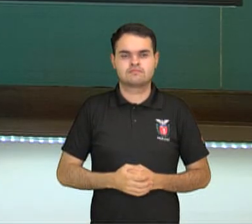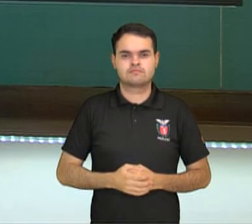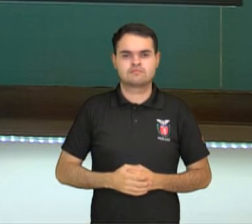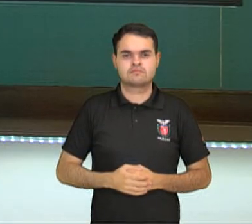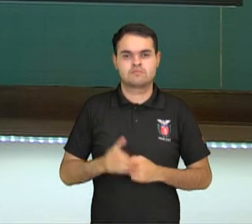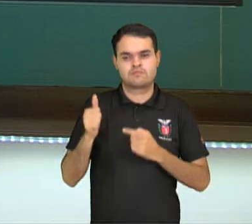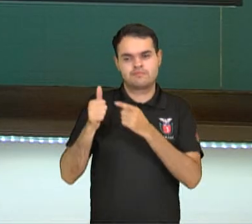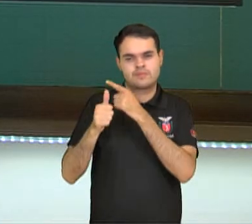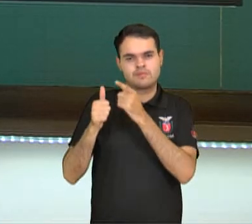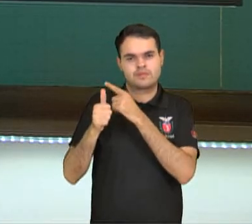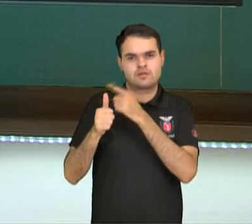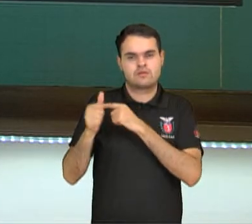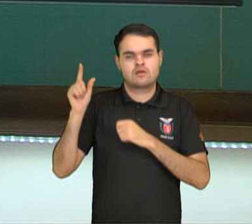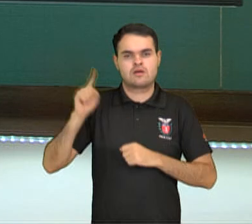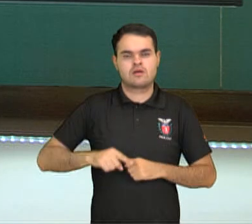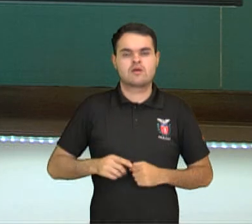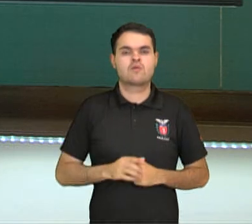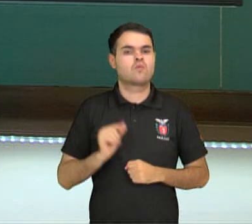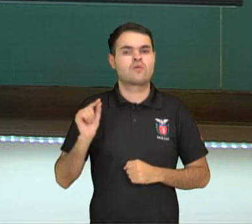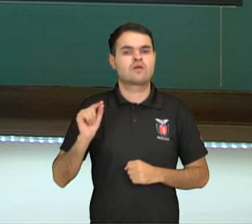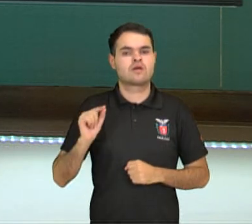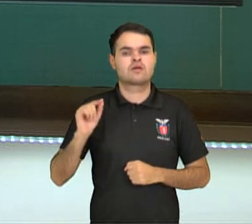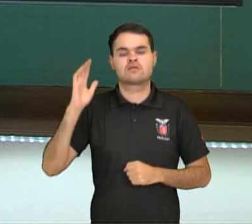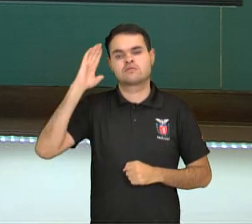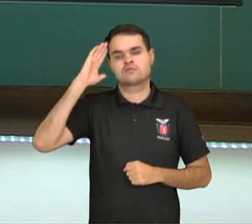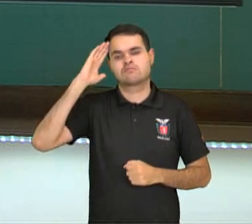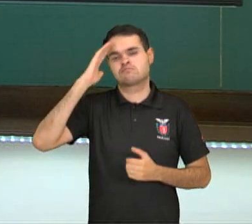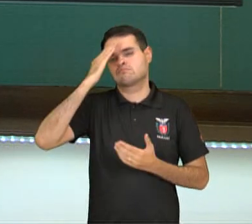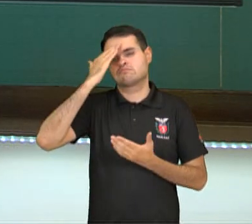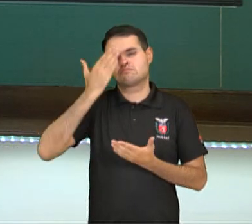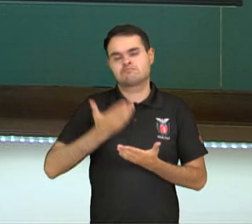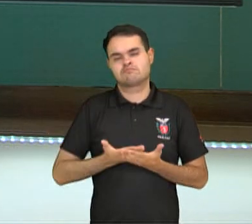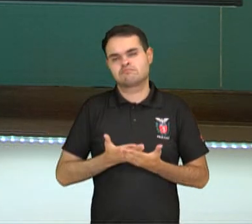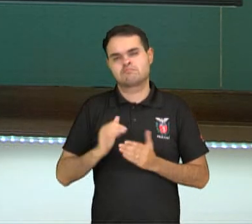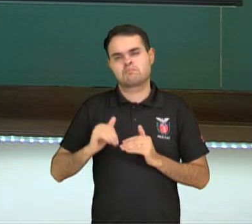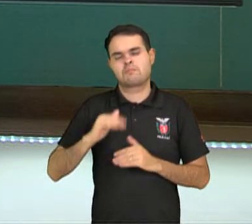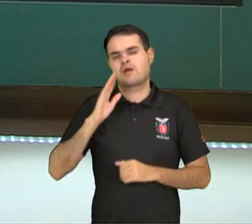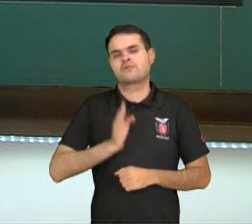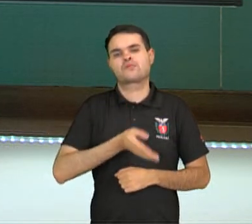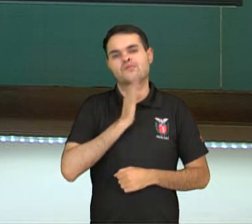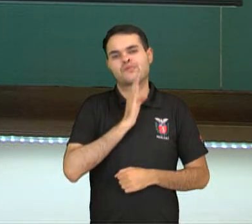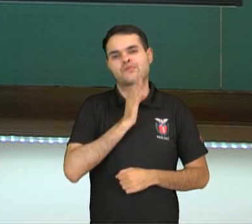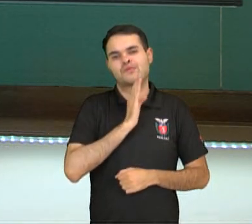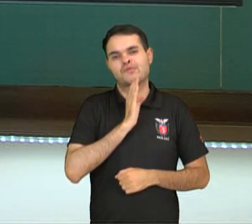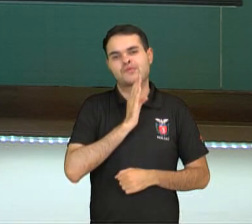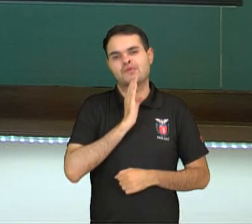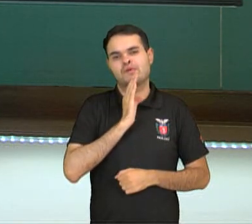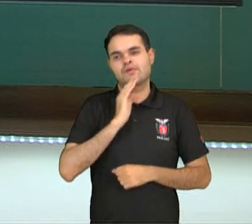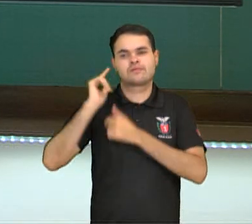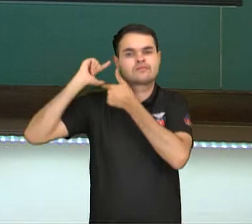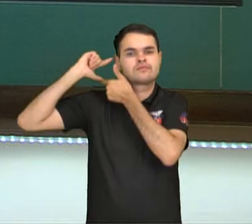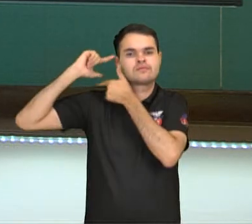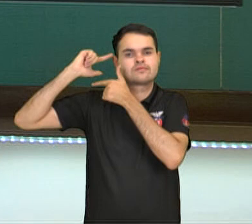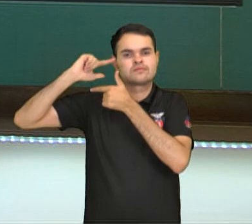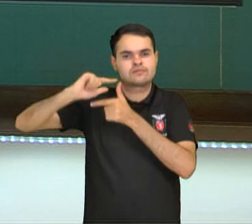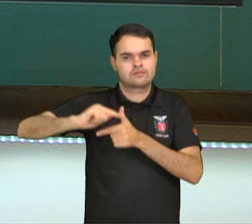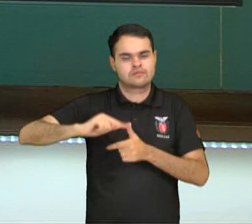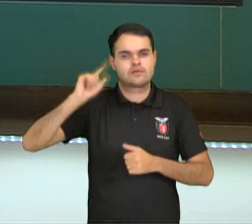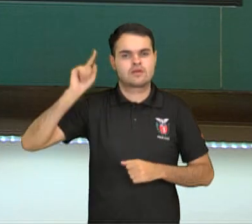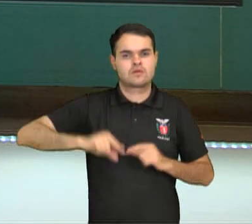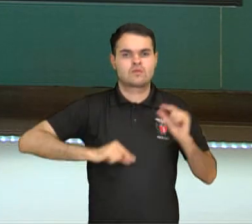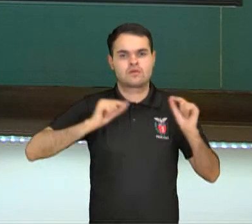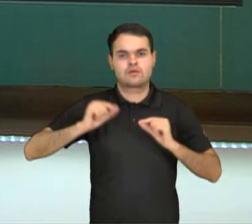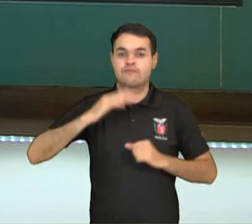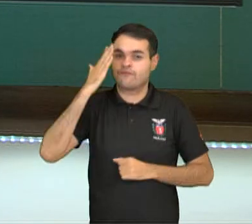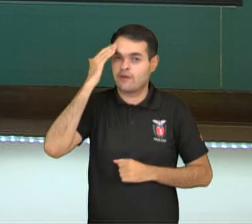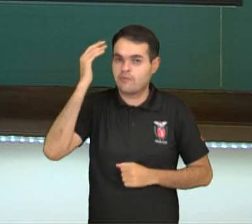calistenia. O primeiro exercício, talvez, acredito que seja o mais conhecido, o mais clássico desse método. É